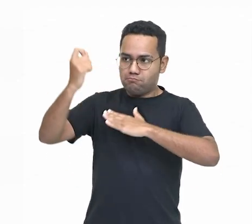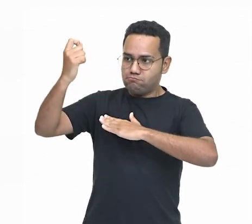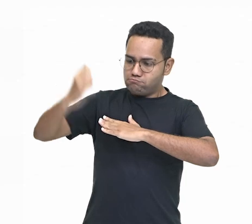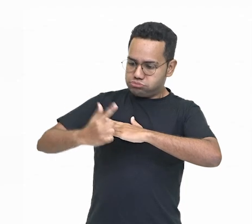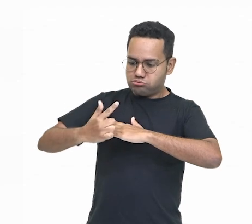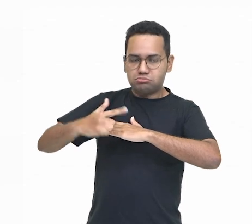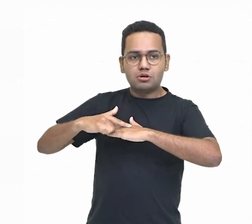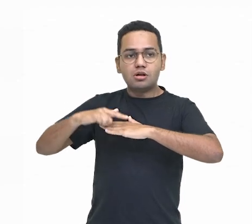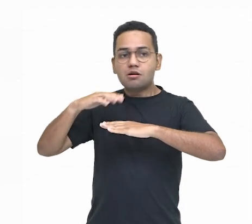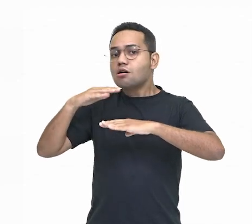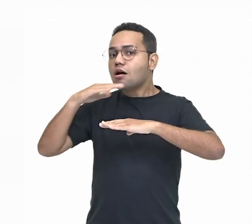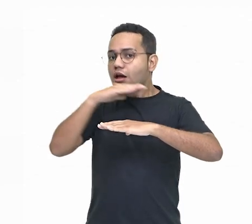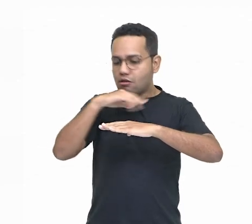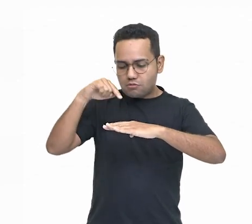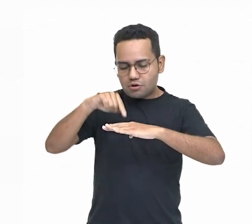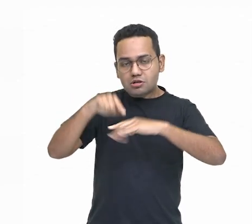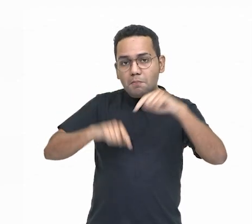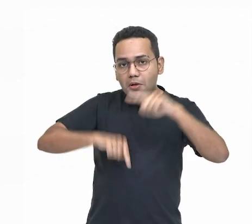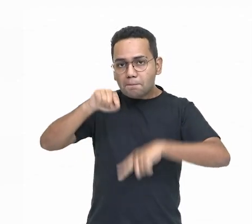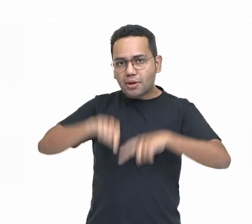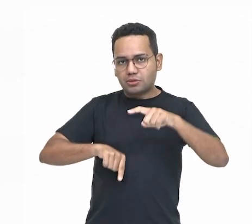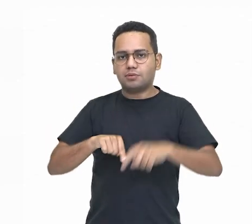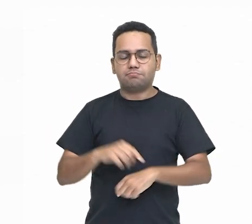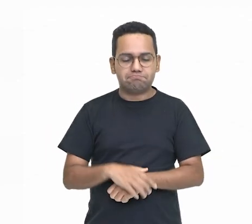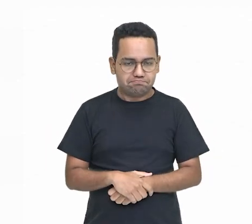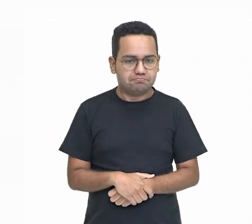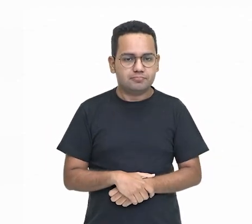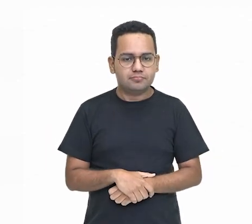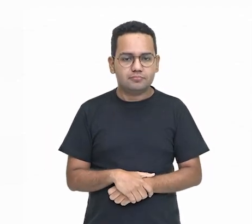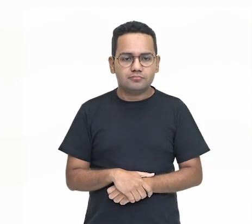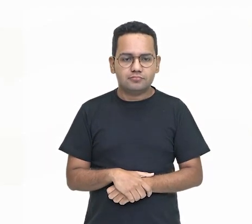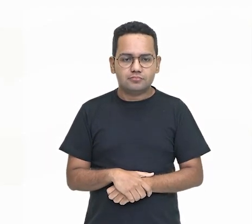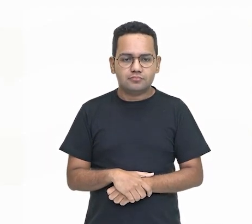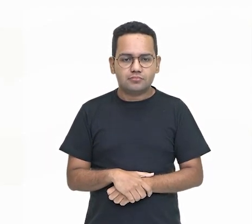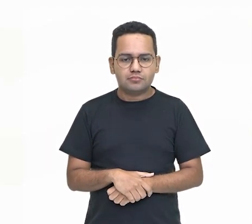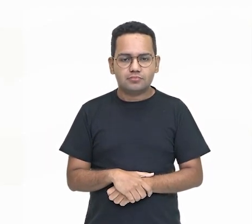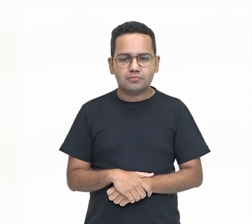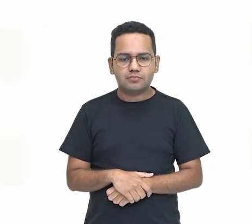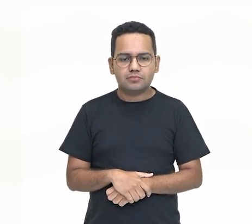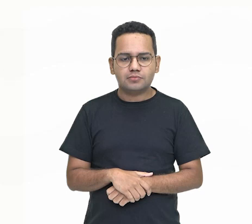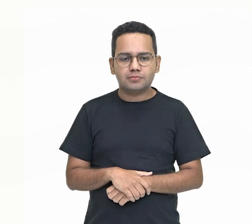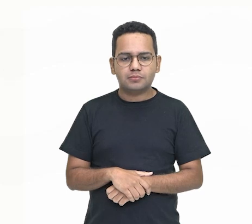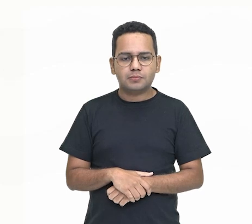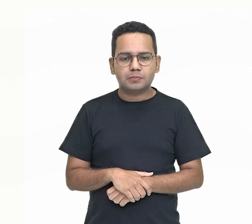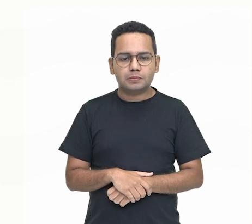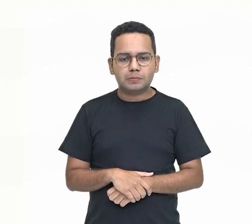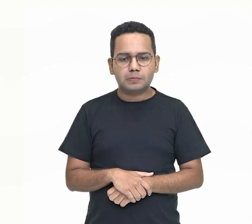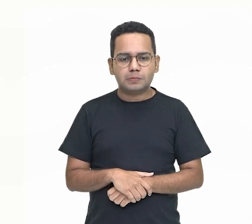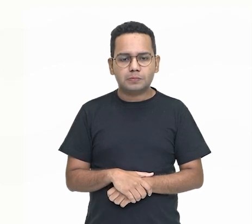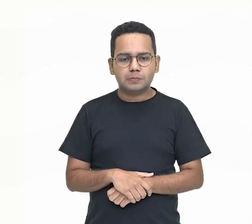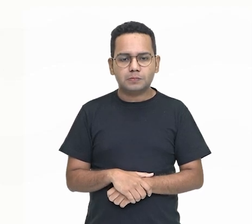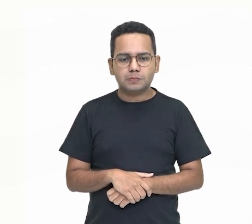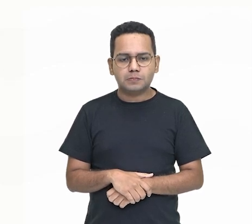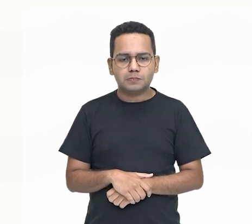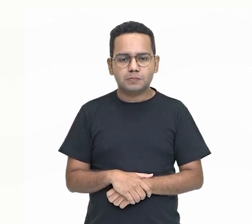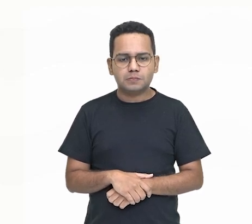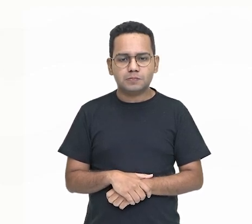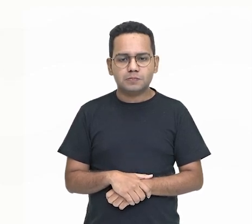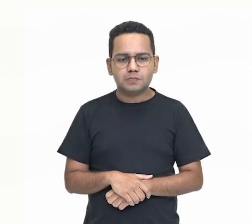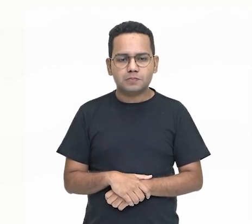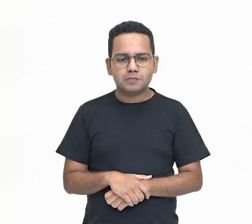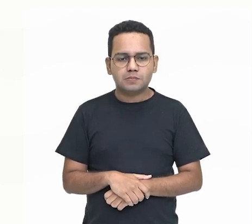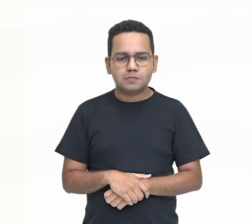observar na imagem. Mas ela também pode ser utilizada